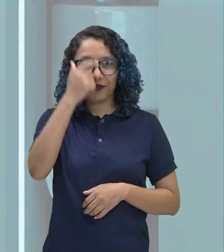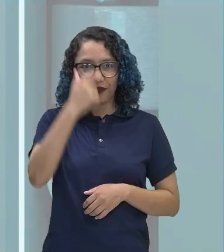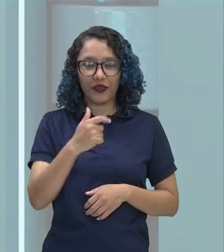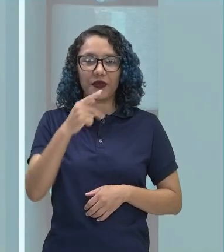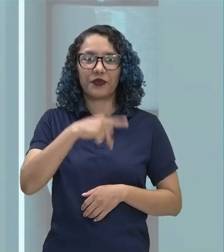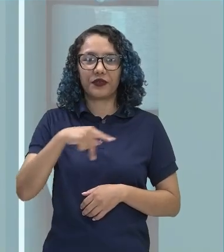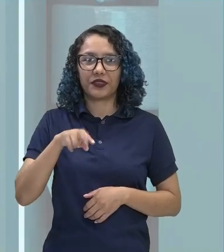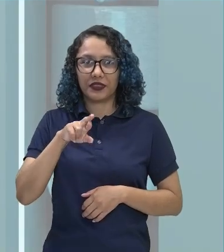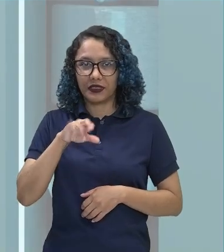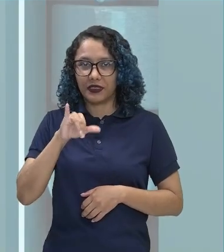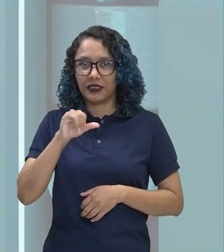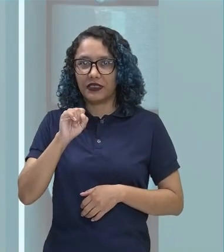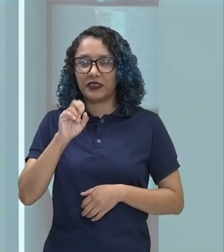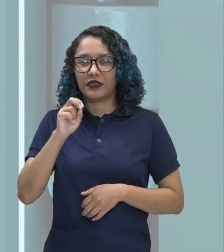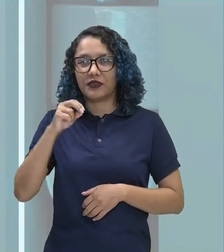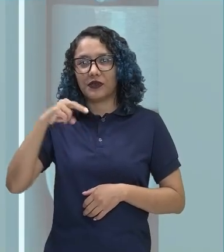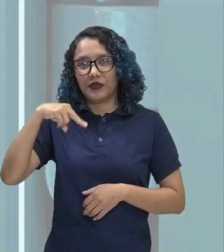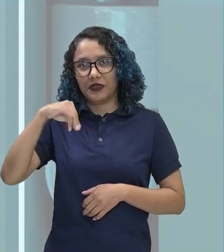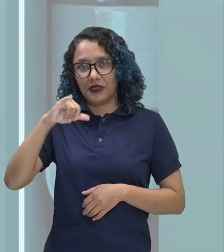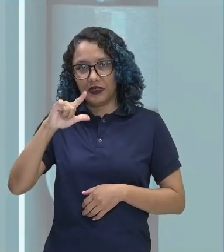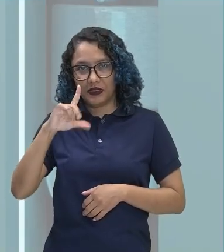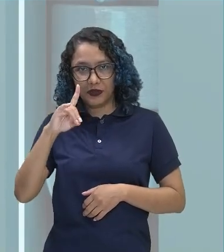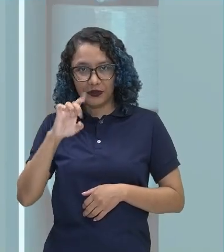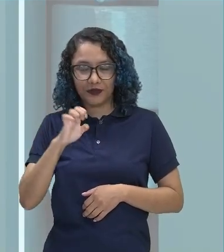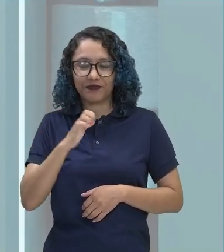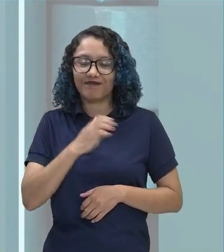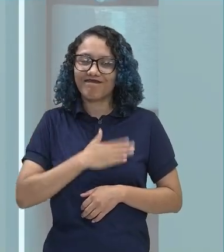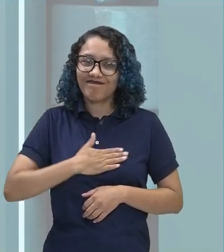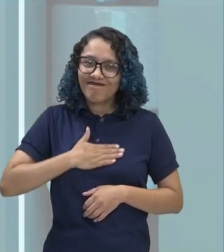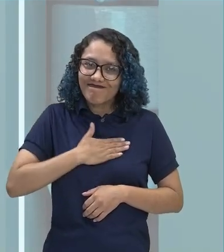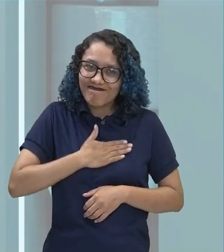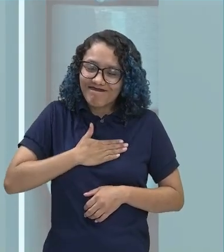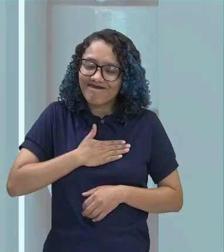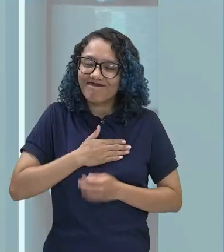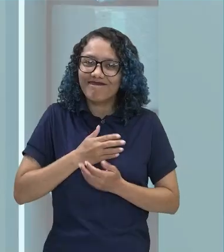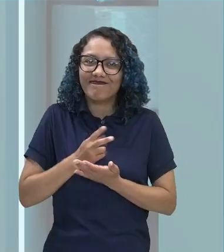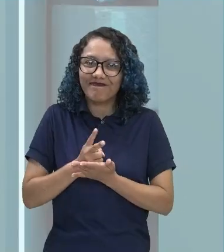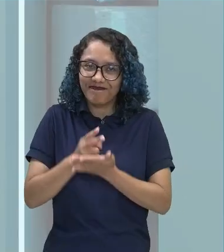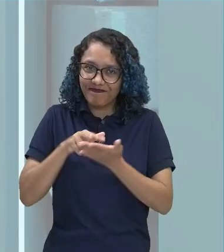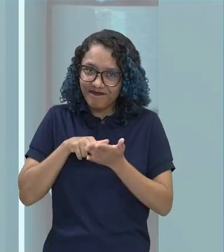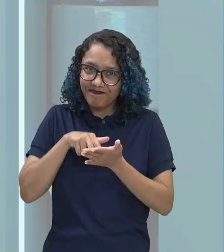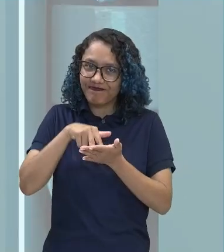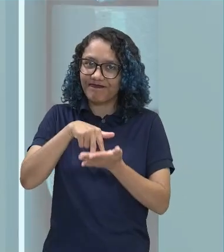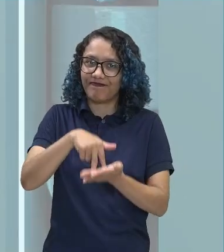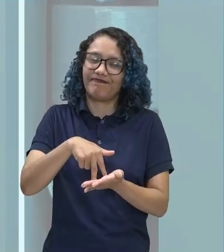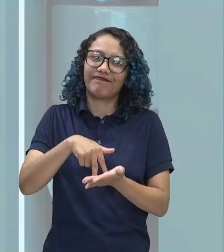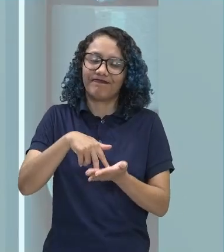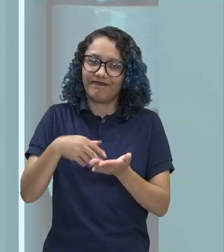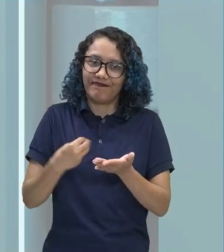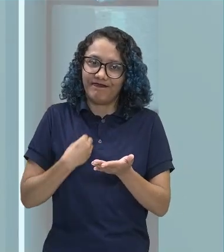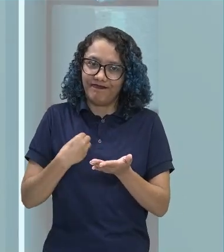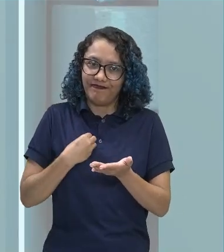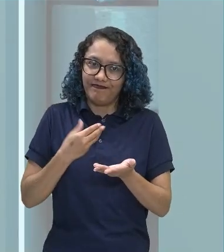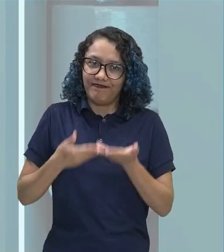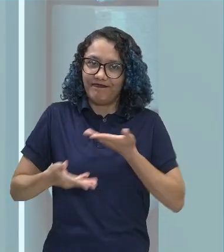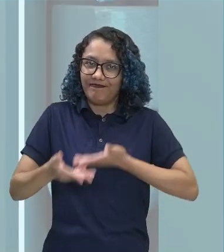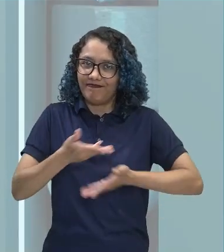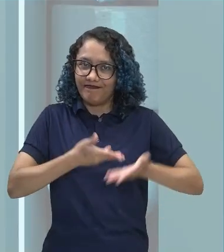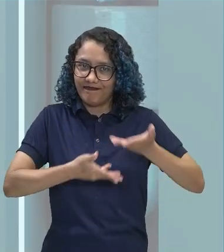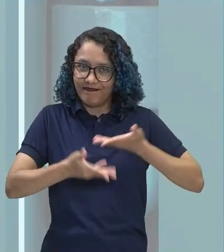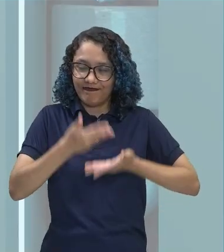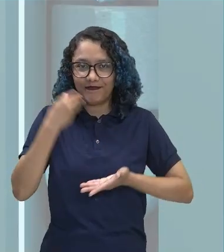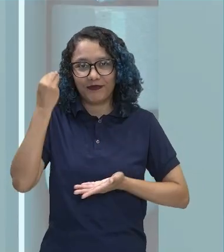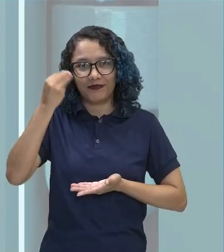professora Risonilde e é um prazer sempre, estar aqui com vocês para trocarmos mais